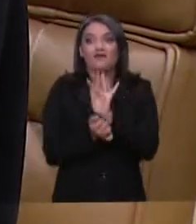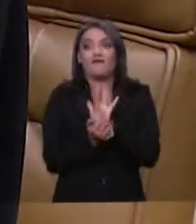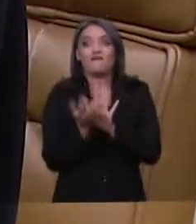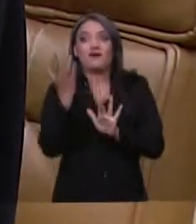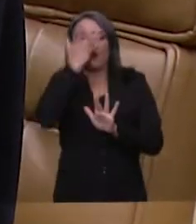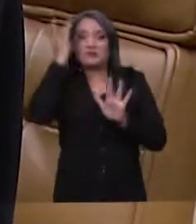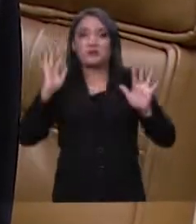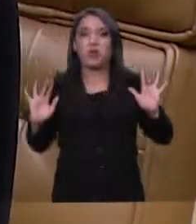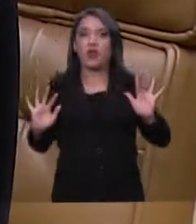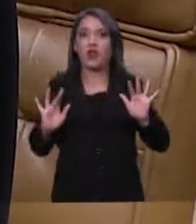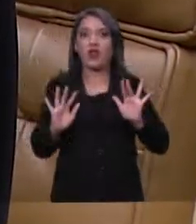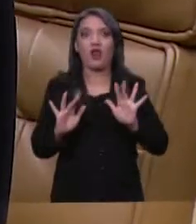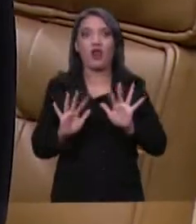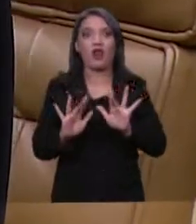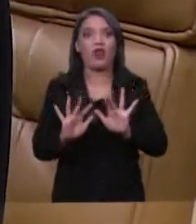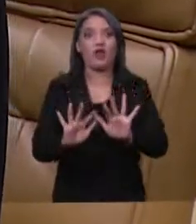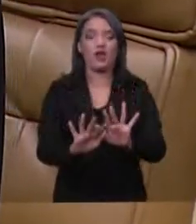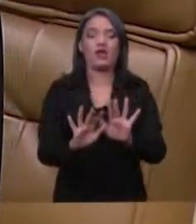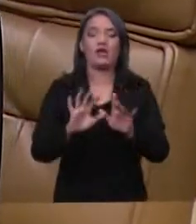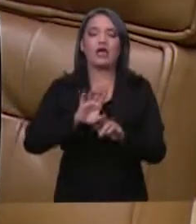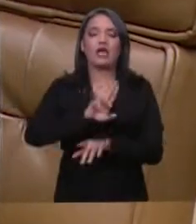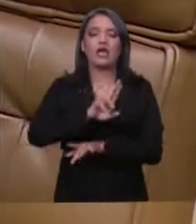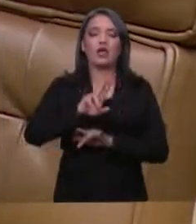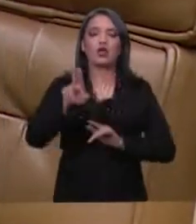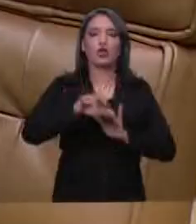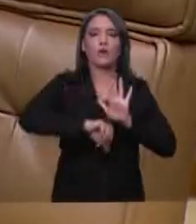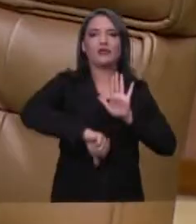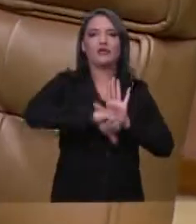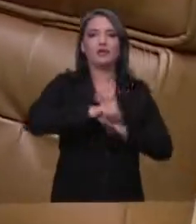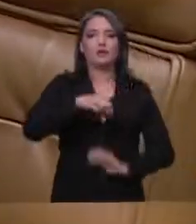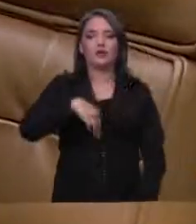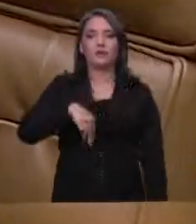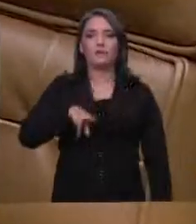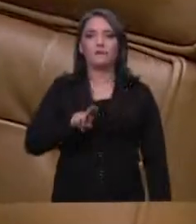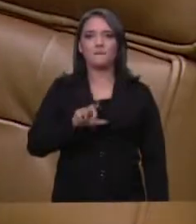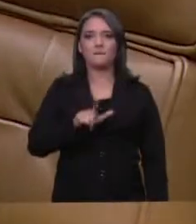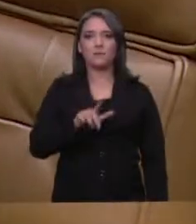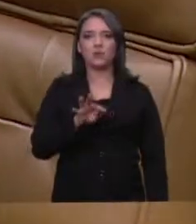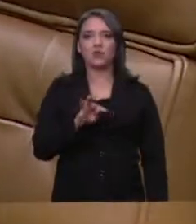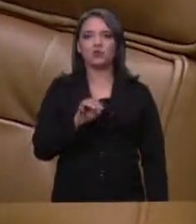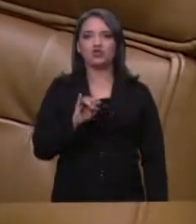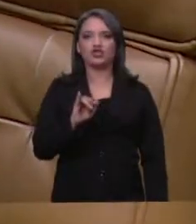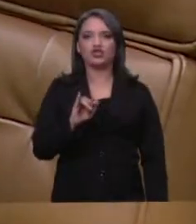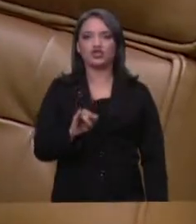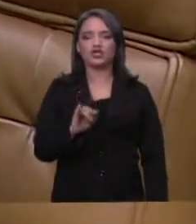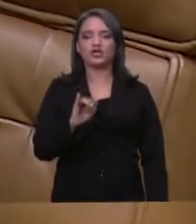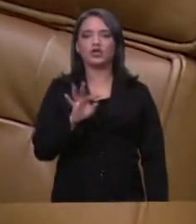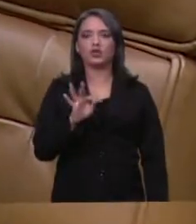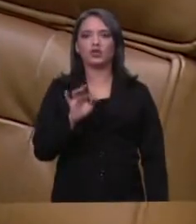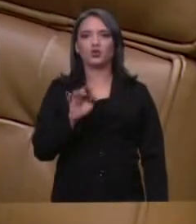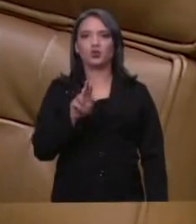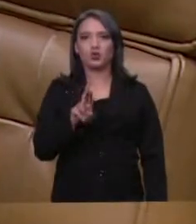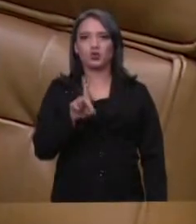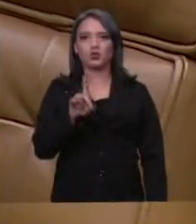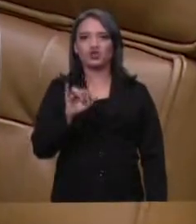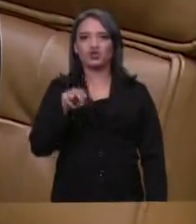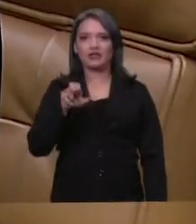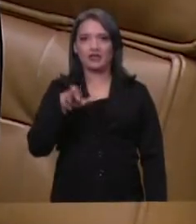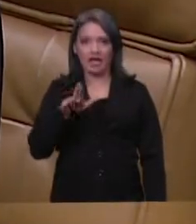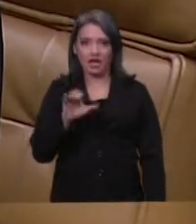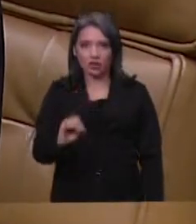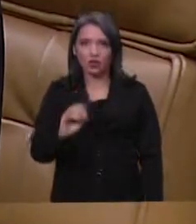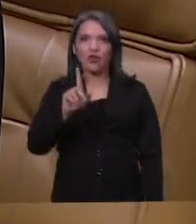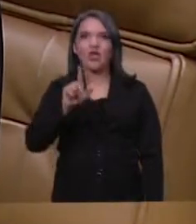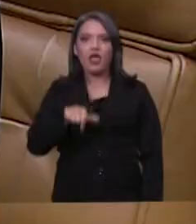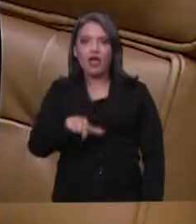crimes multitudinários. Essa forma de praticar crimes, especialmente na era da internet, está sendo estudada nos